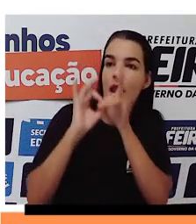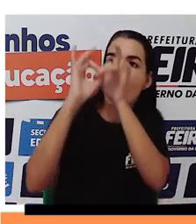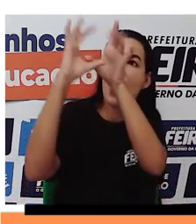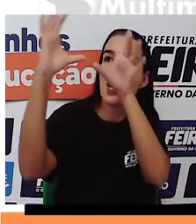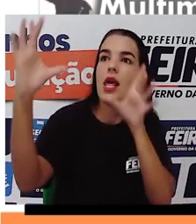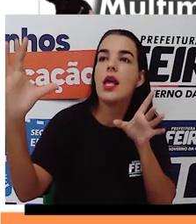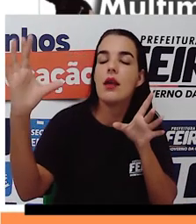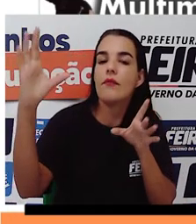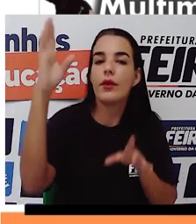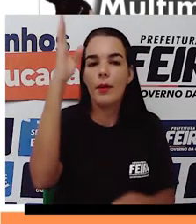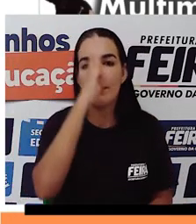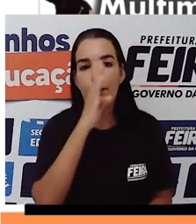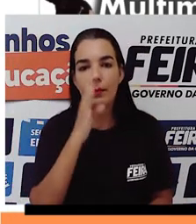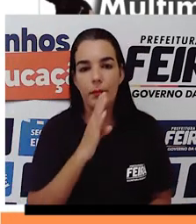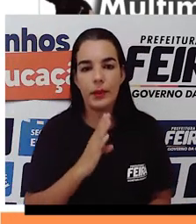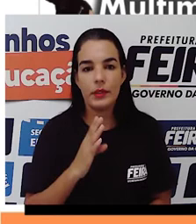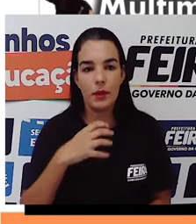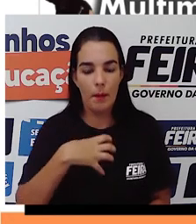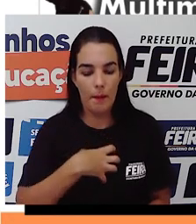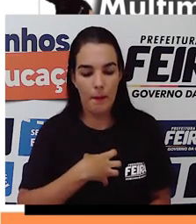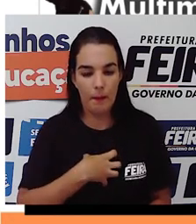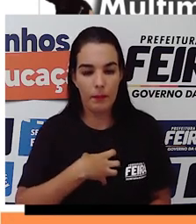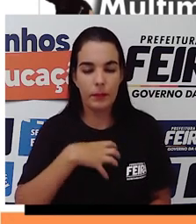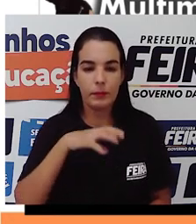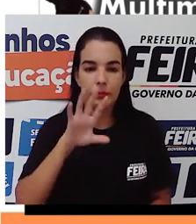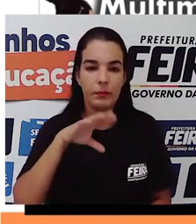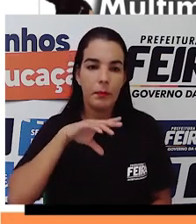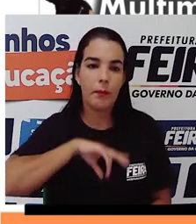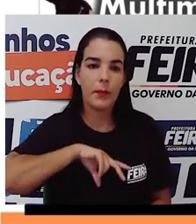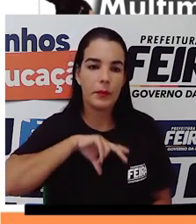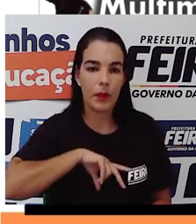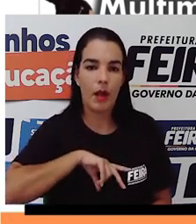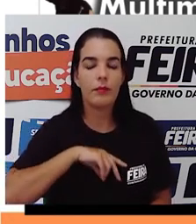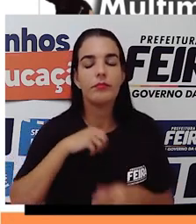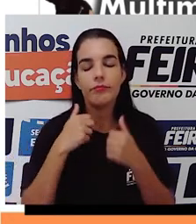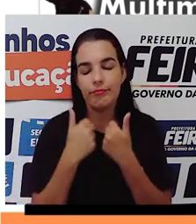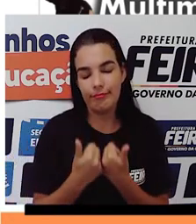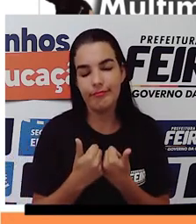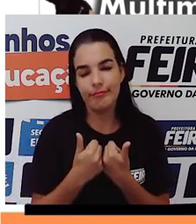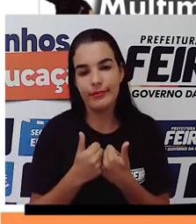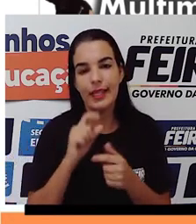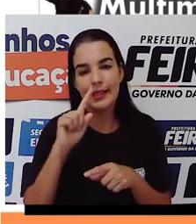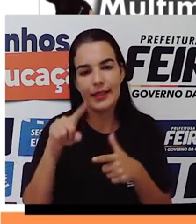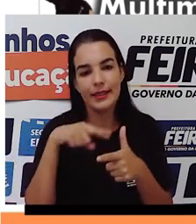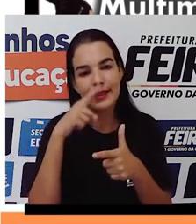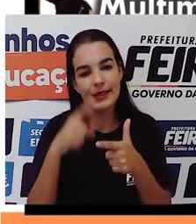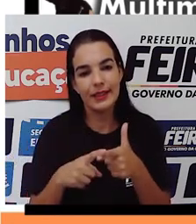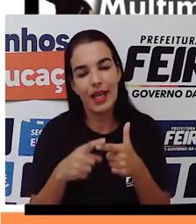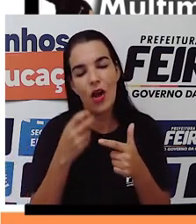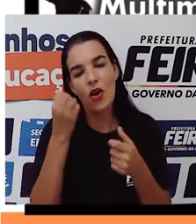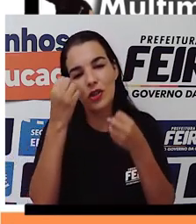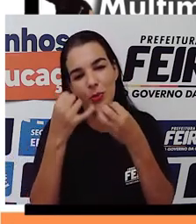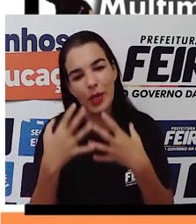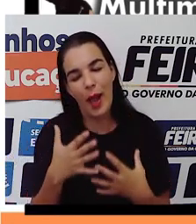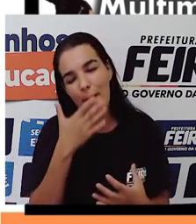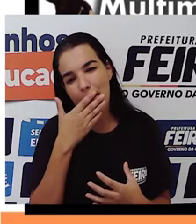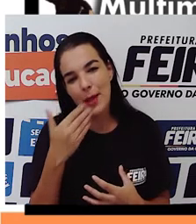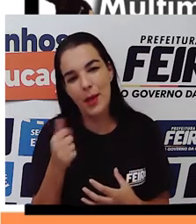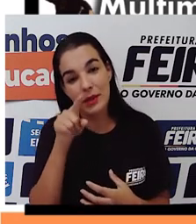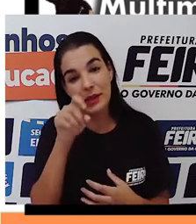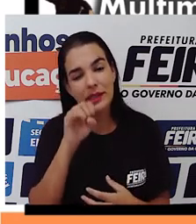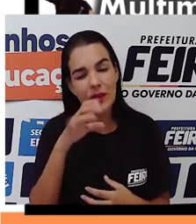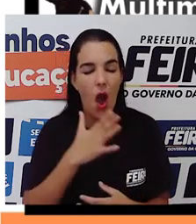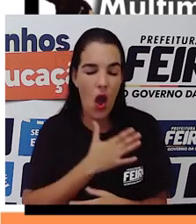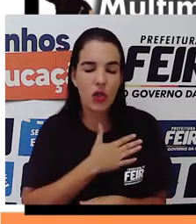um golpe articulado pela elite. Mas essa é outra história para ser contada em outra videoaula. Se você gostou